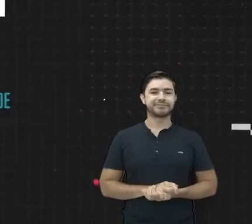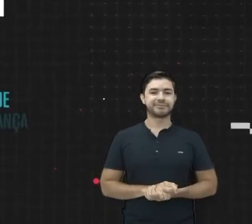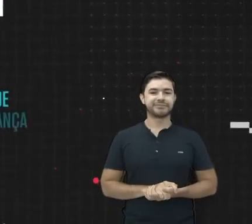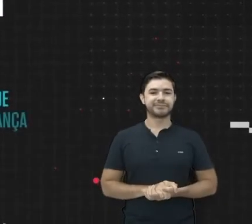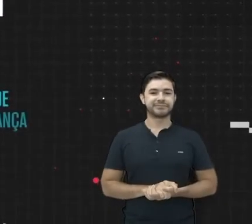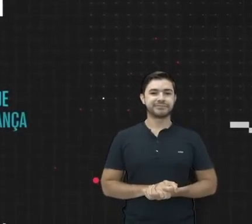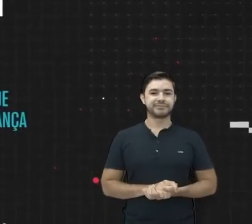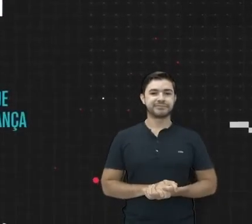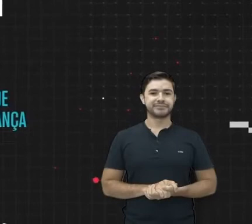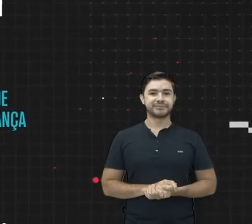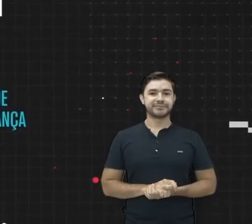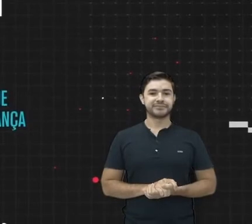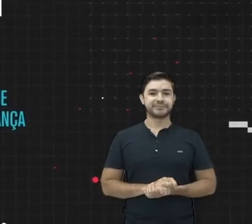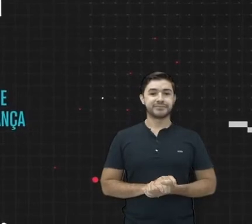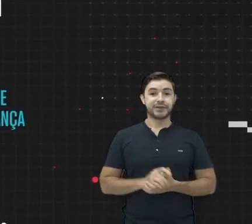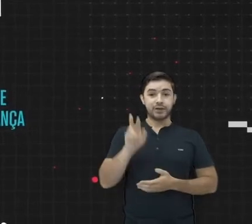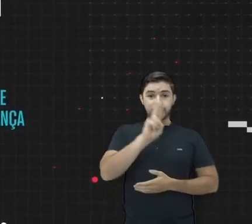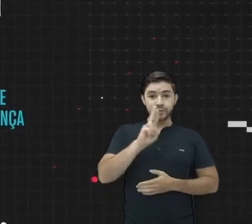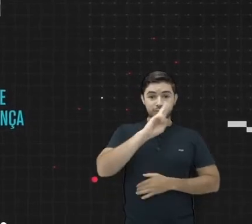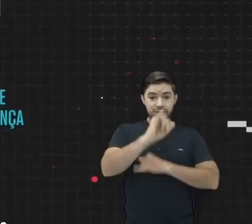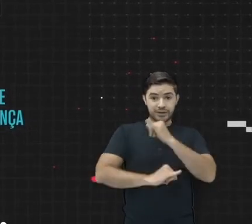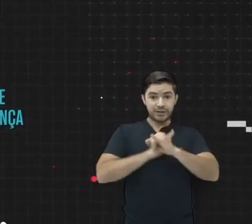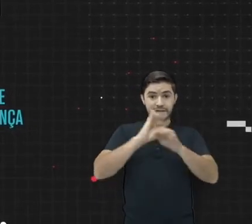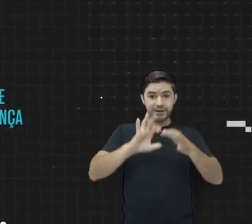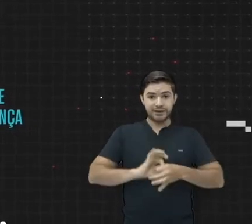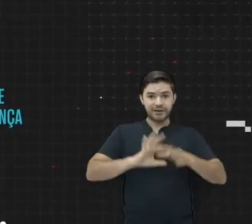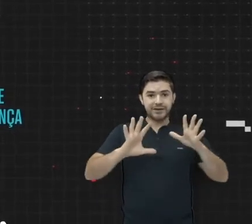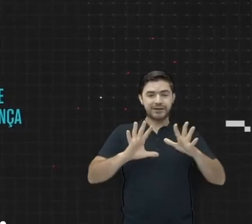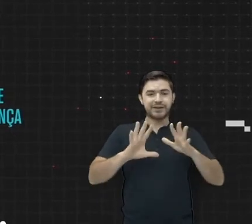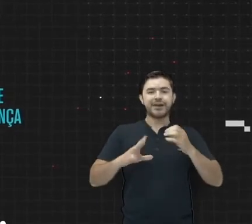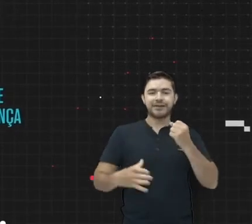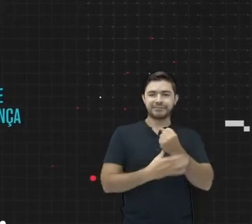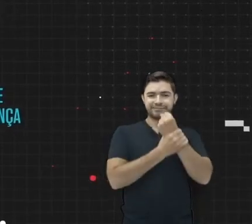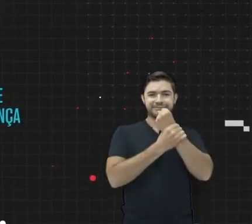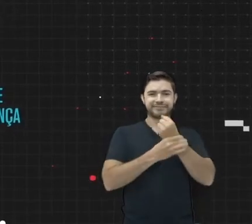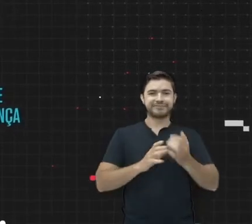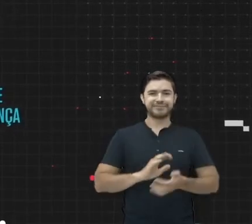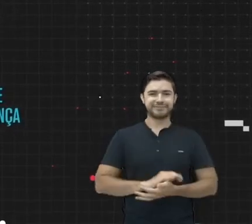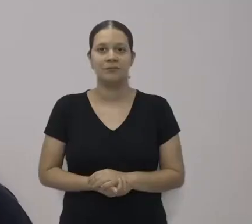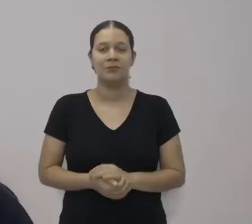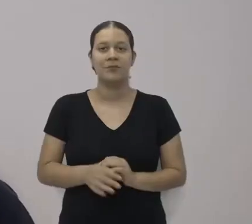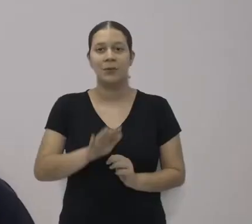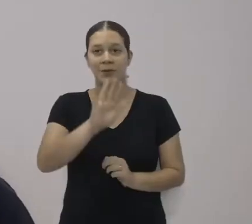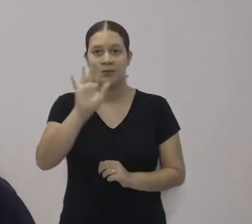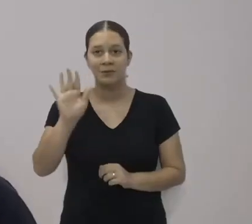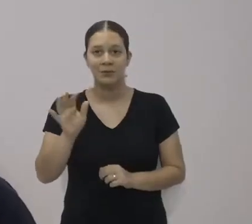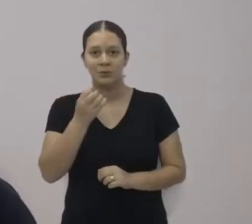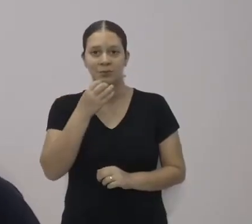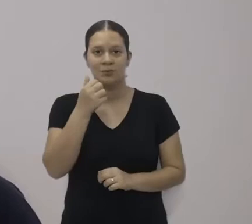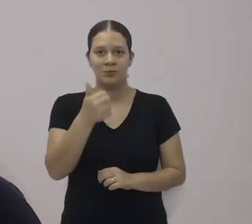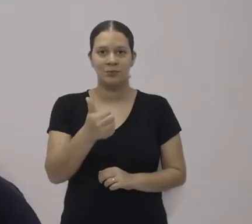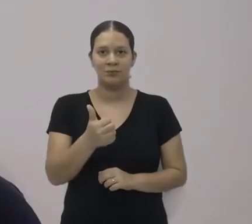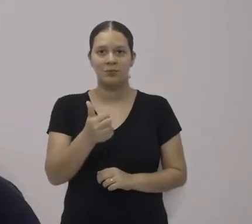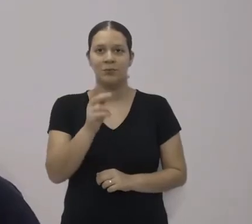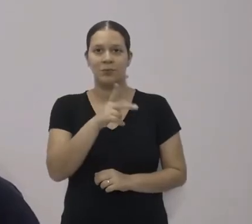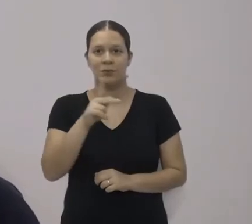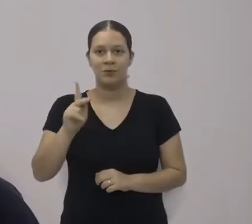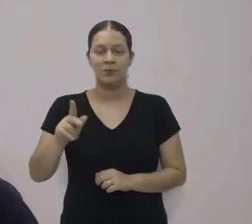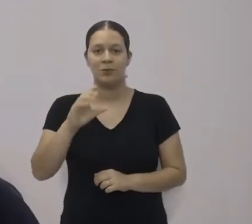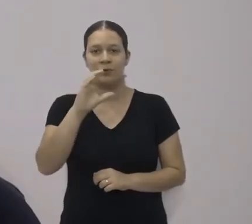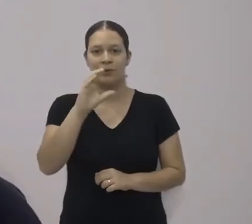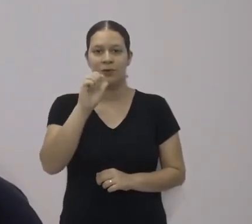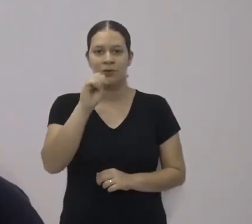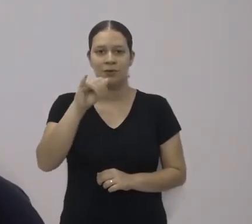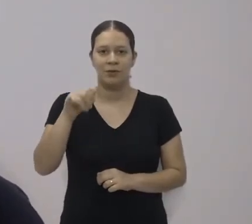Helpline SaferNet. Navegar com liberdade é navegar com segurança. Olá, tudo bem? Sou